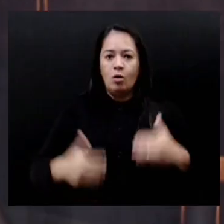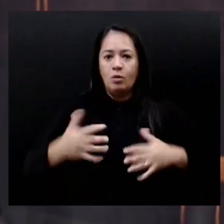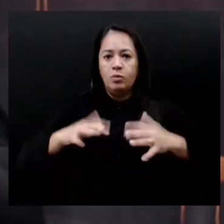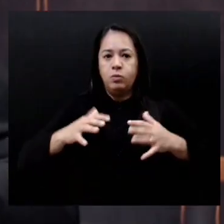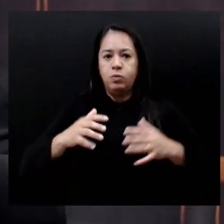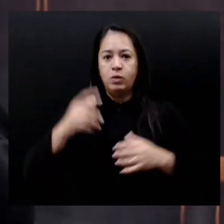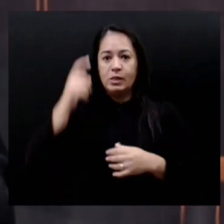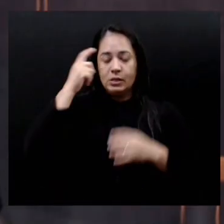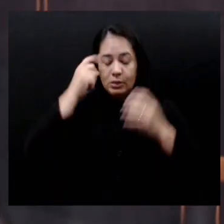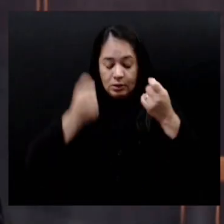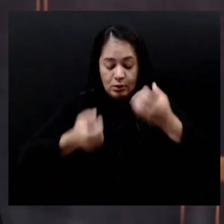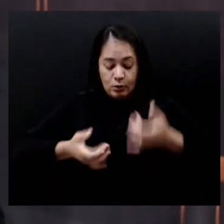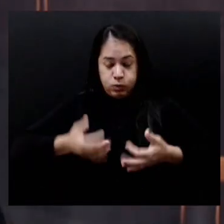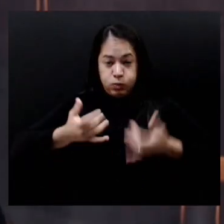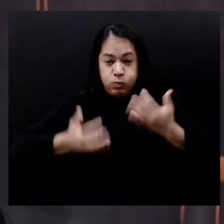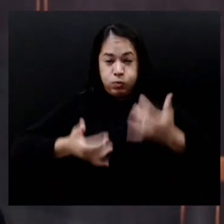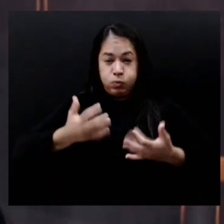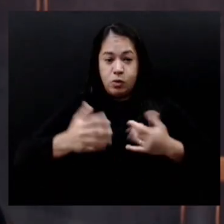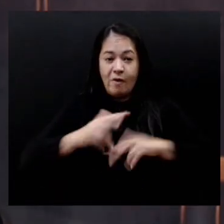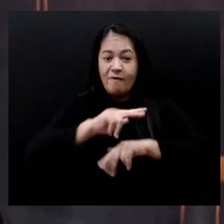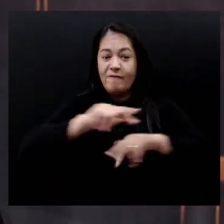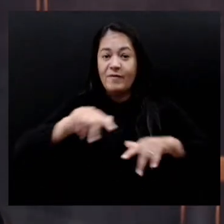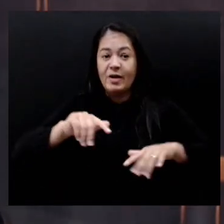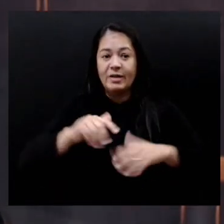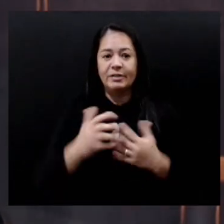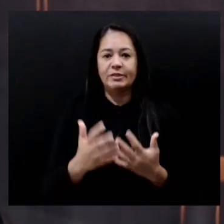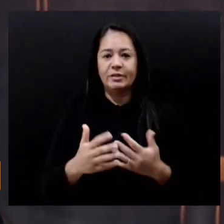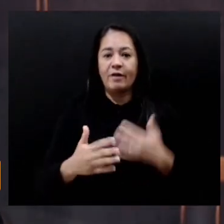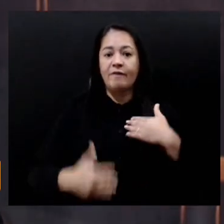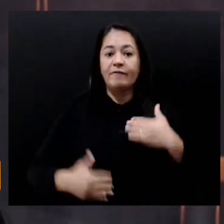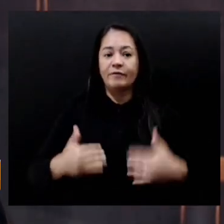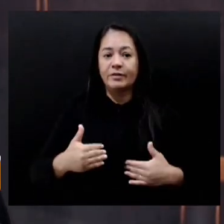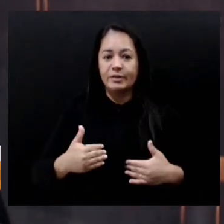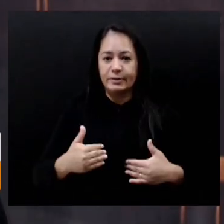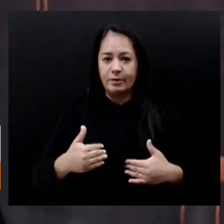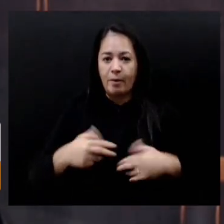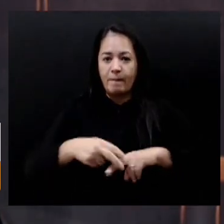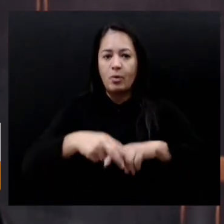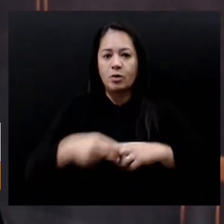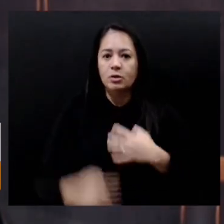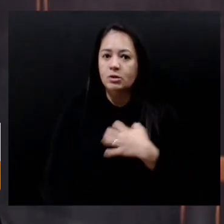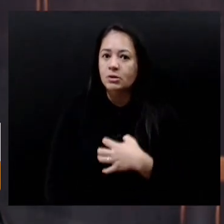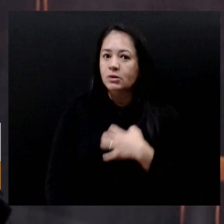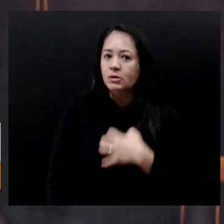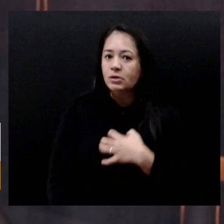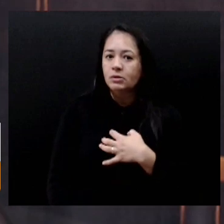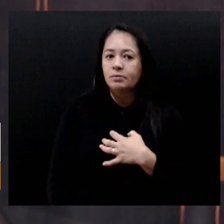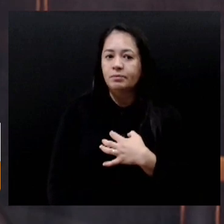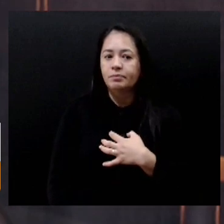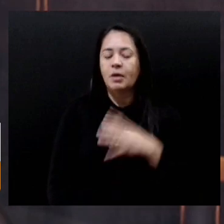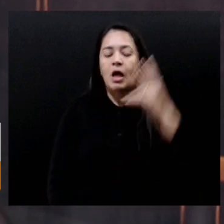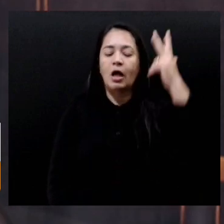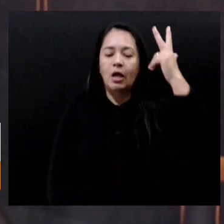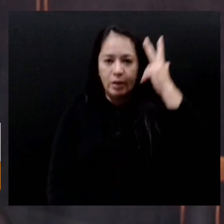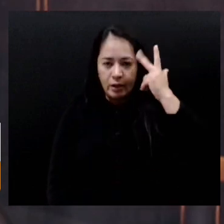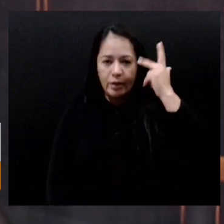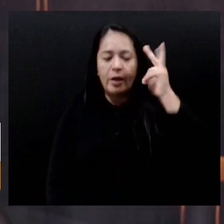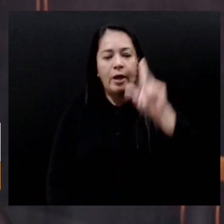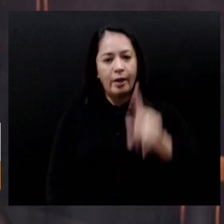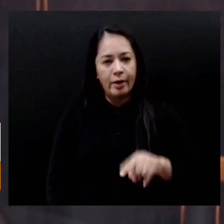vai ter várias reações físicas decorrentes da raiva. É normal até certo